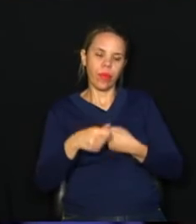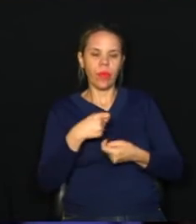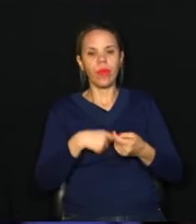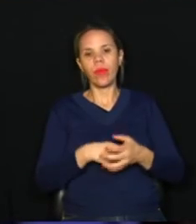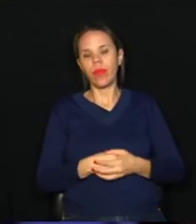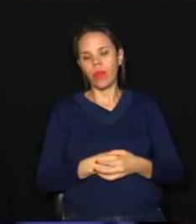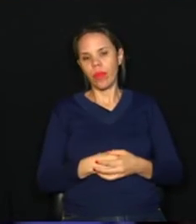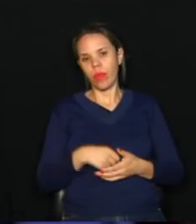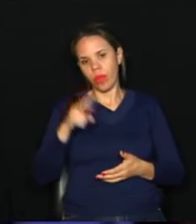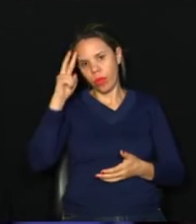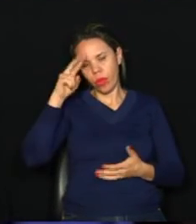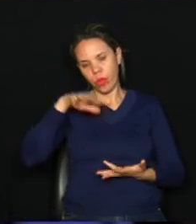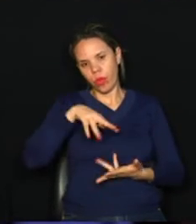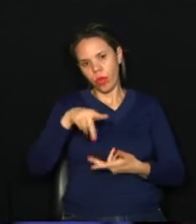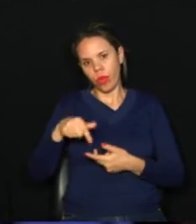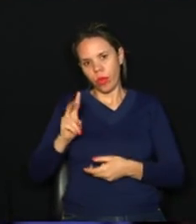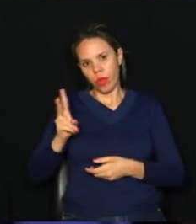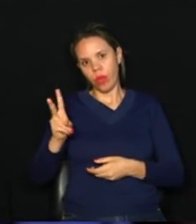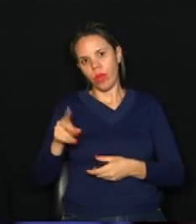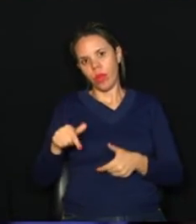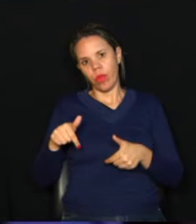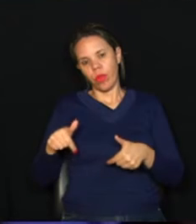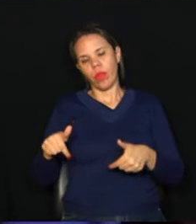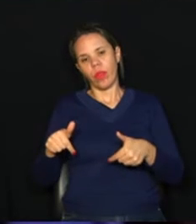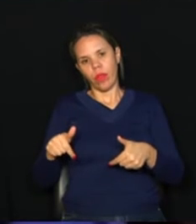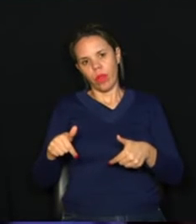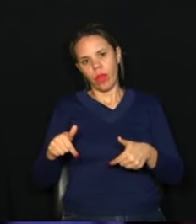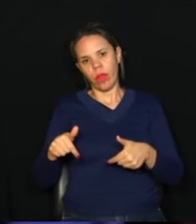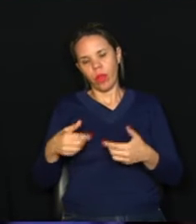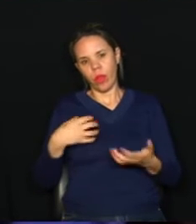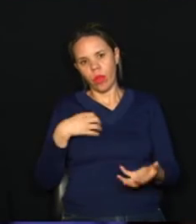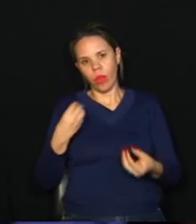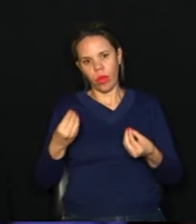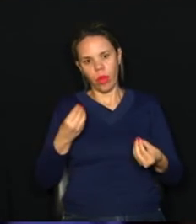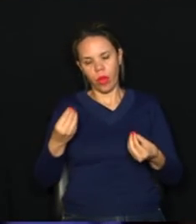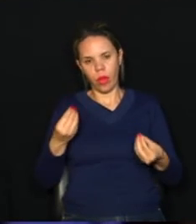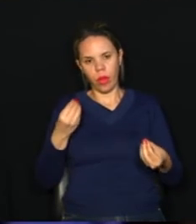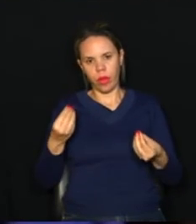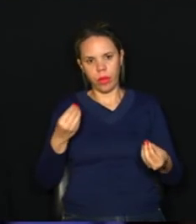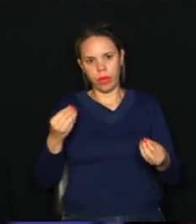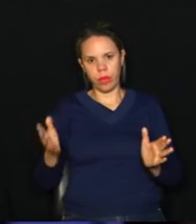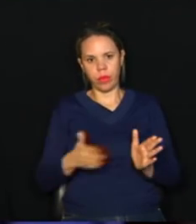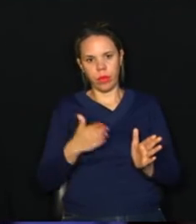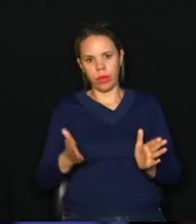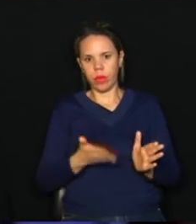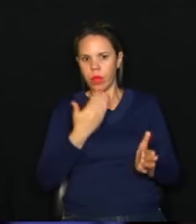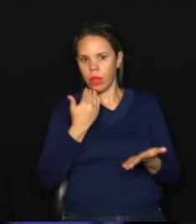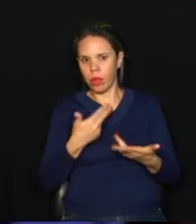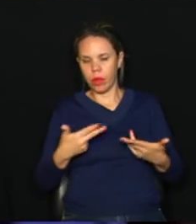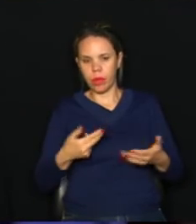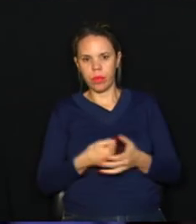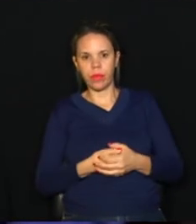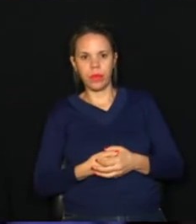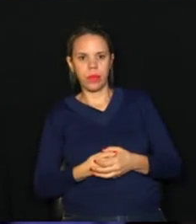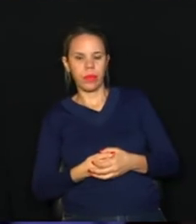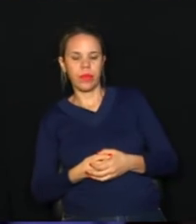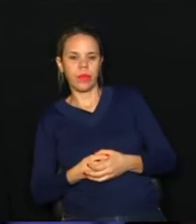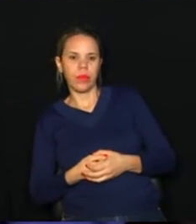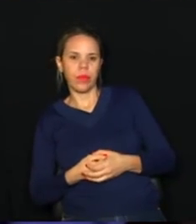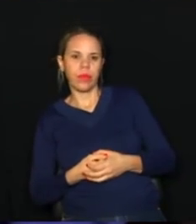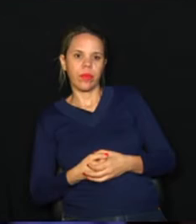na história do mundo sempre foi uma forma de produzir alimentos, né?